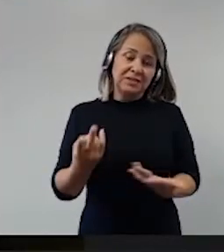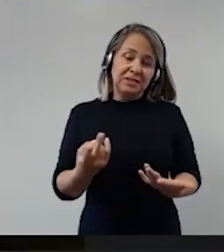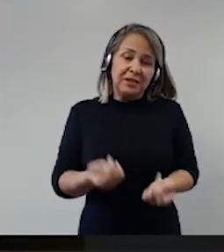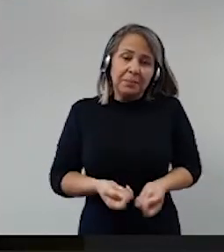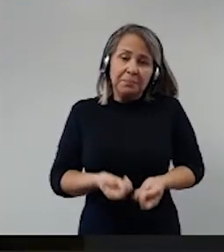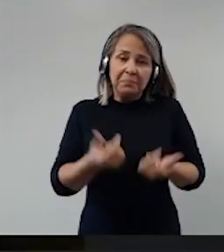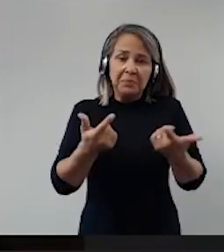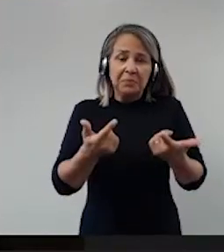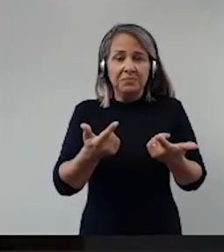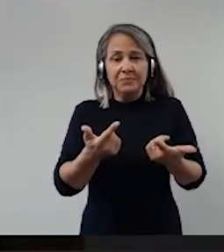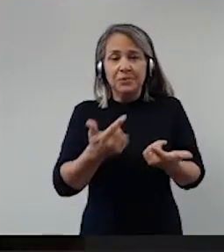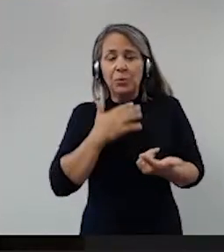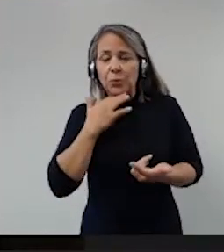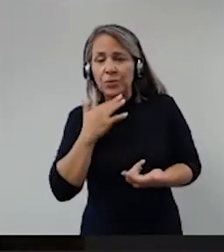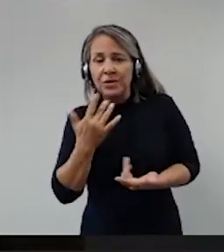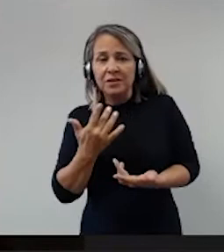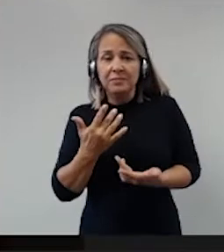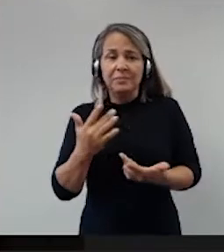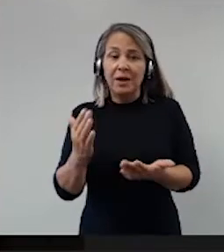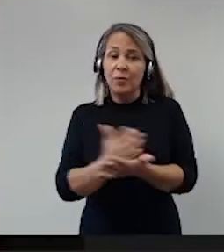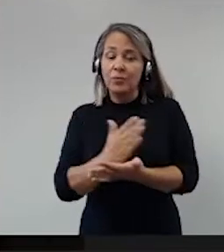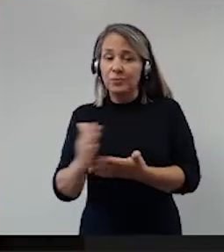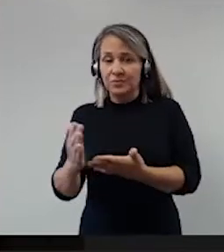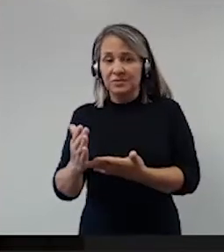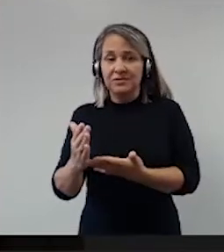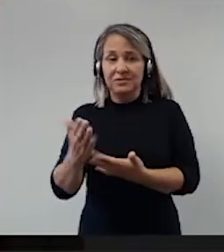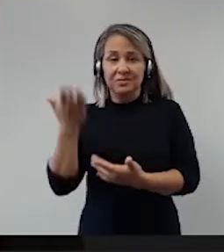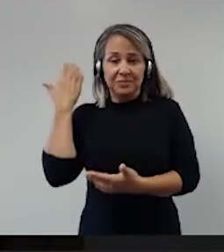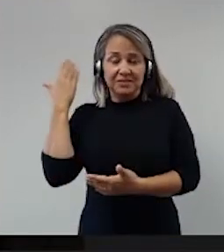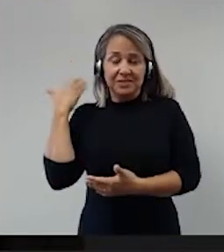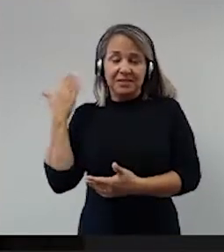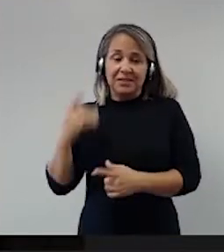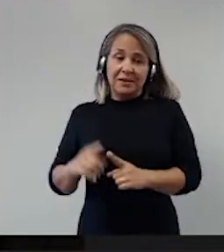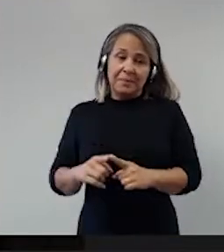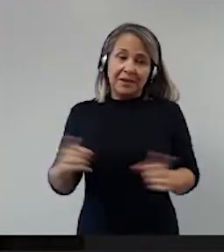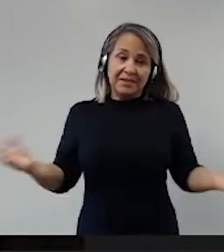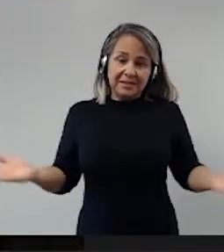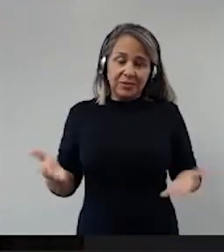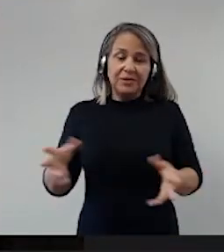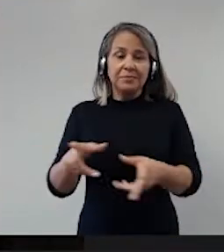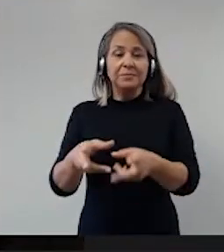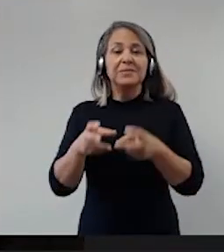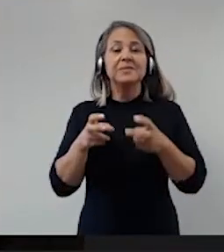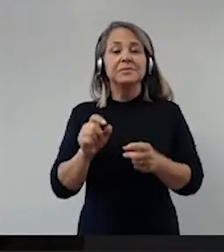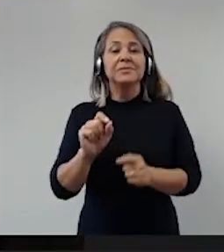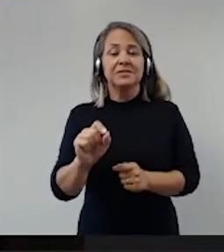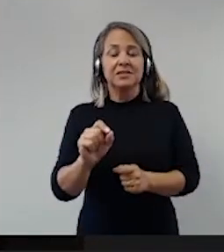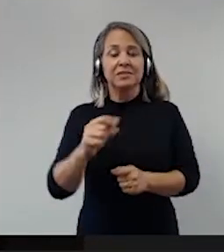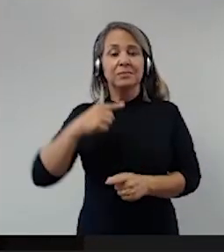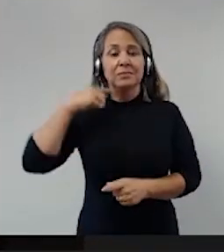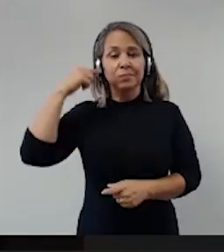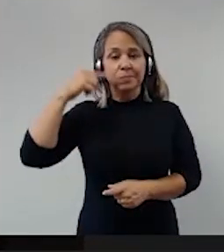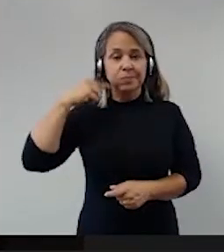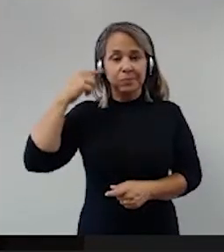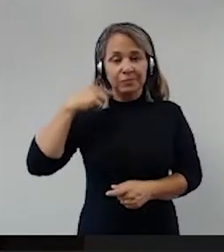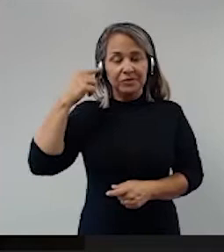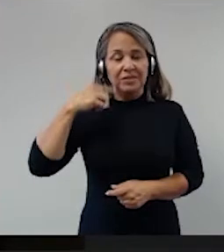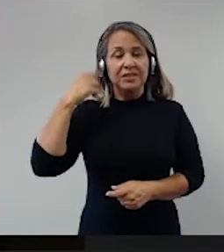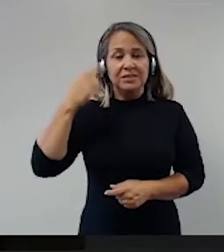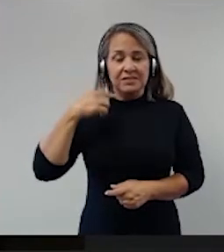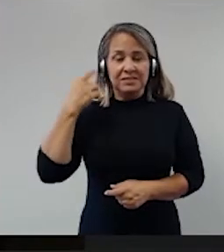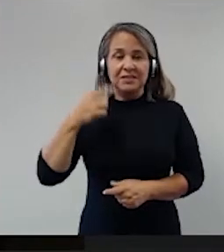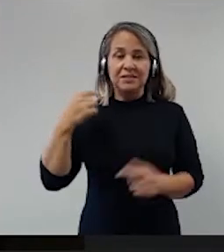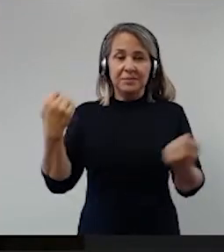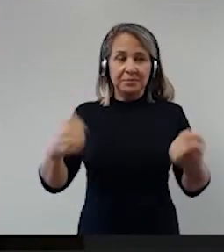para alguns em outros tempos. Então, nós percebemos que a advocacia ela tem